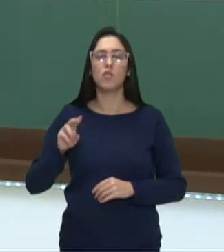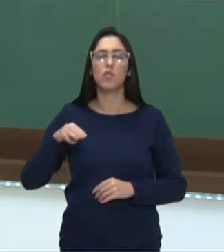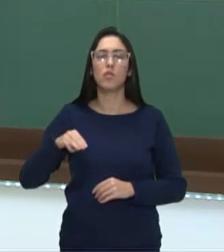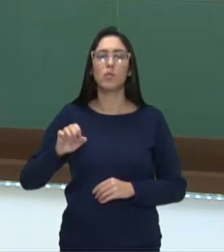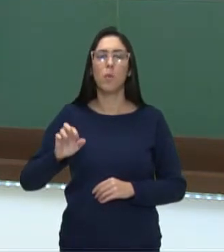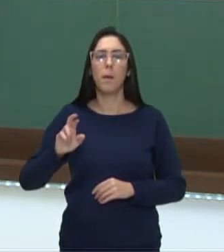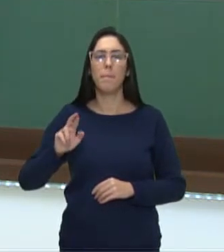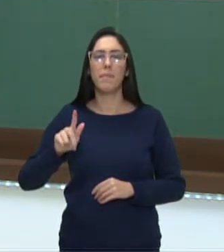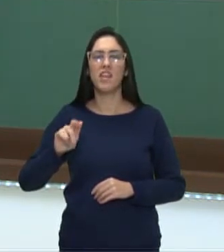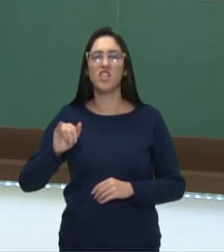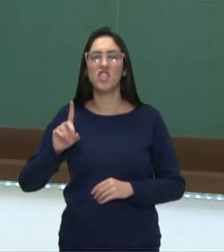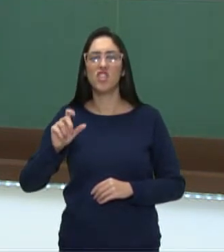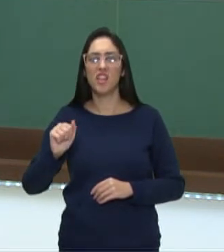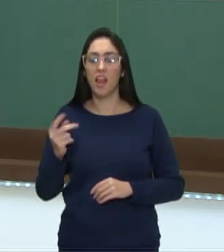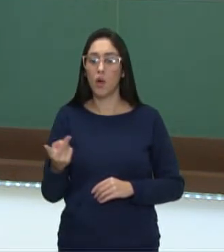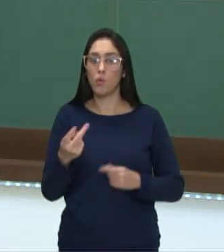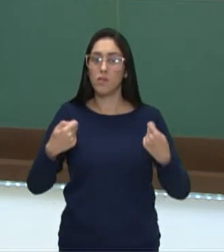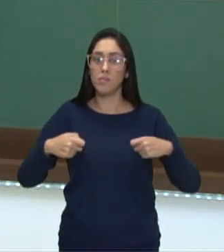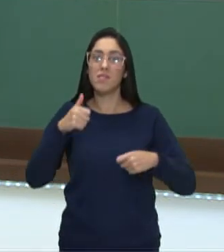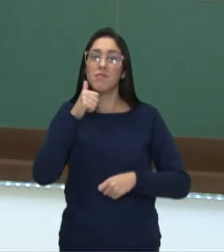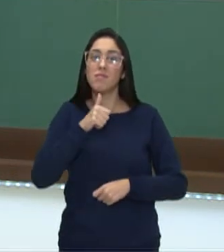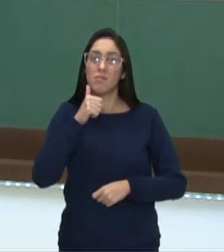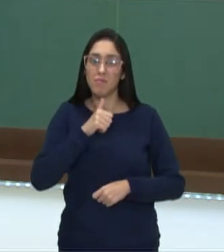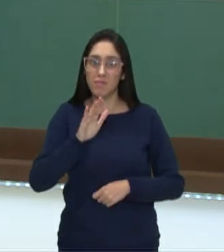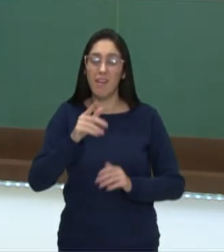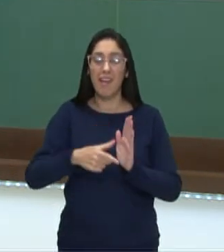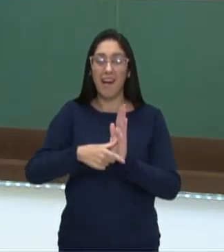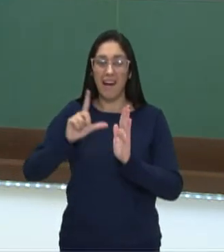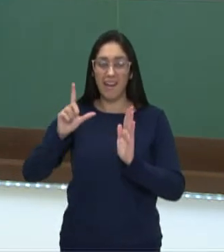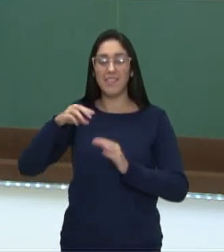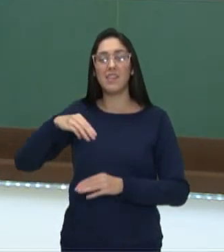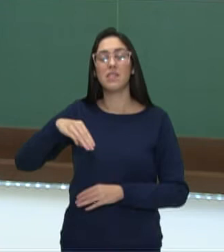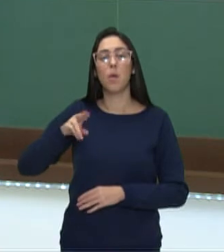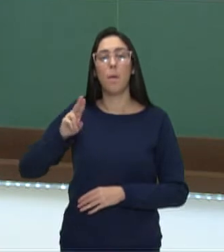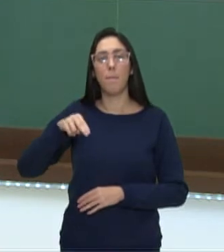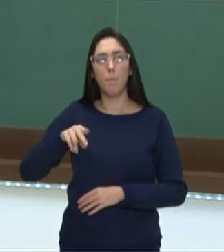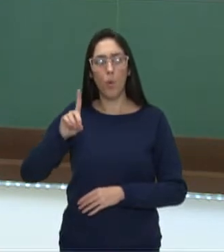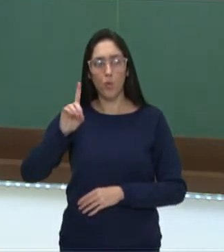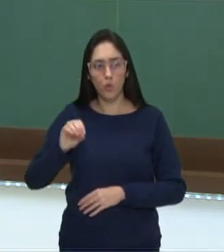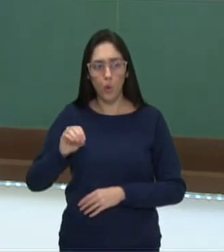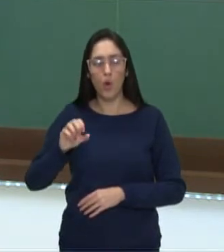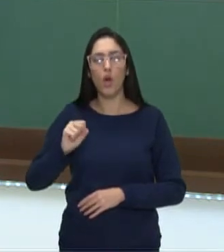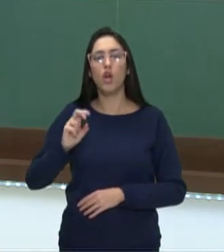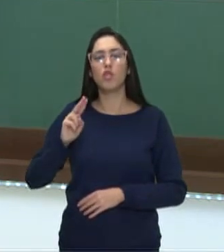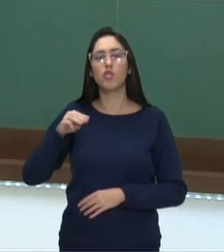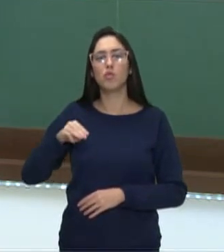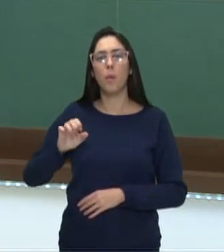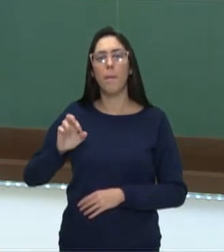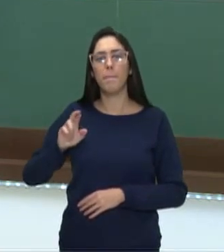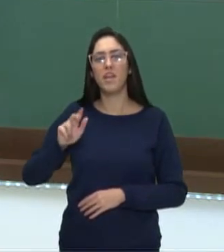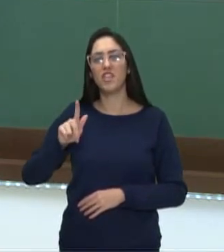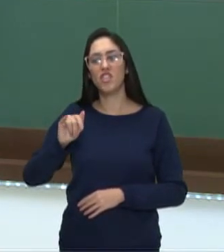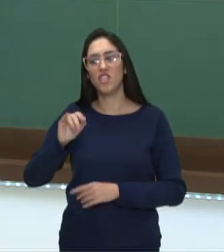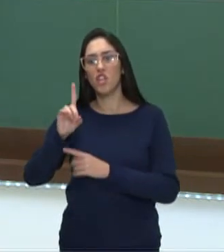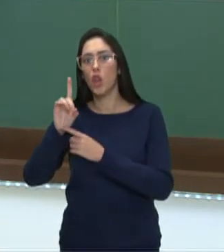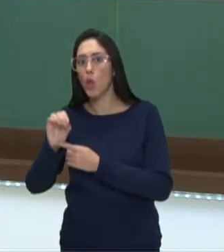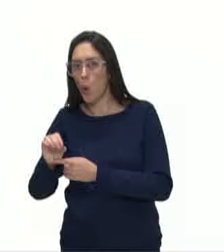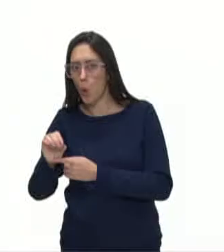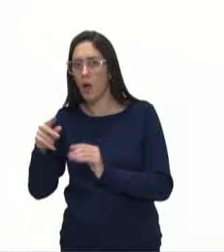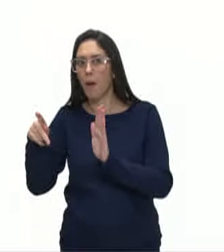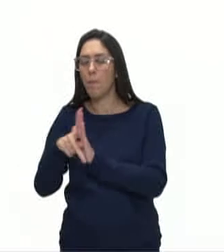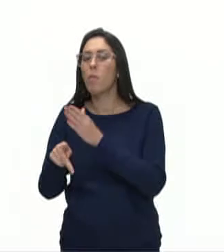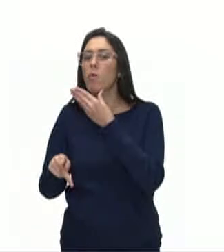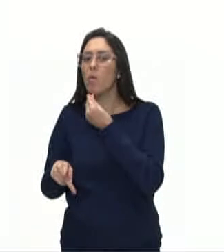em um mundo sumergido, lleno, cheio, né? Então, vivir em uma